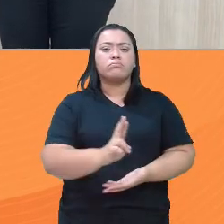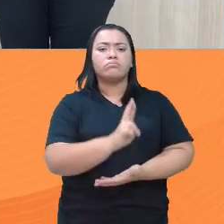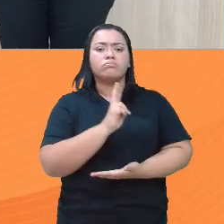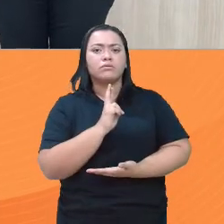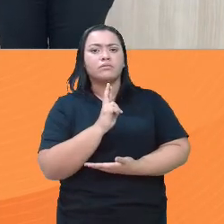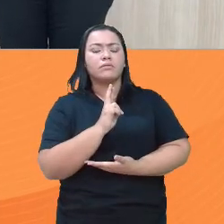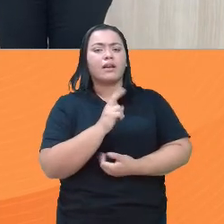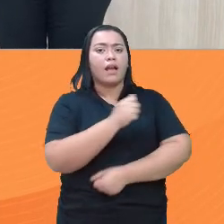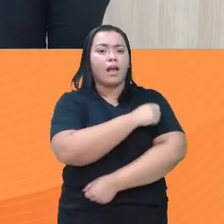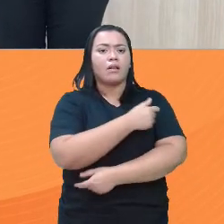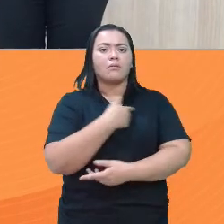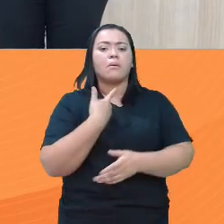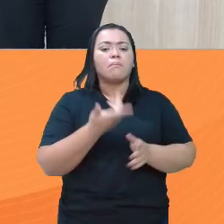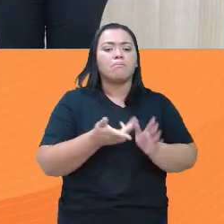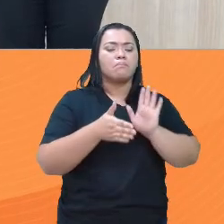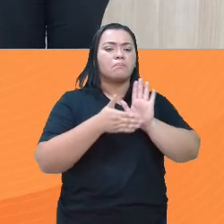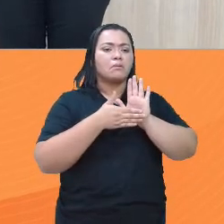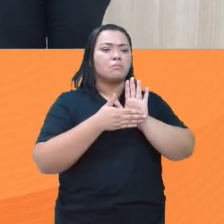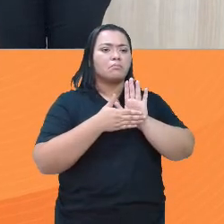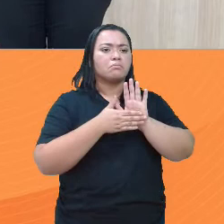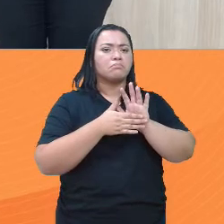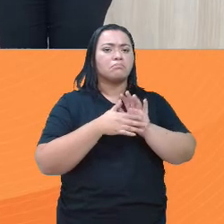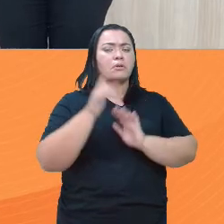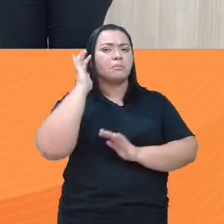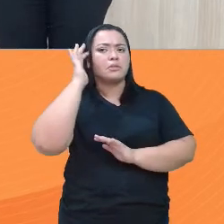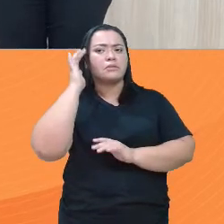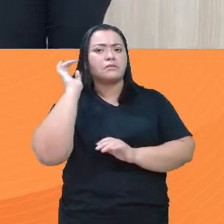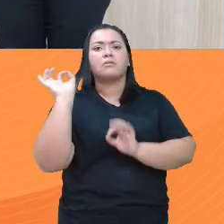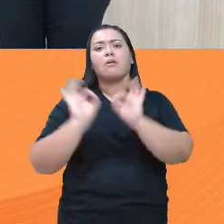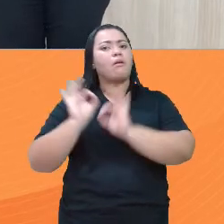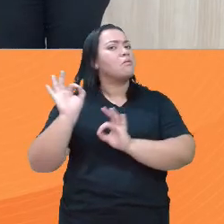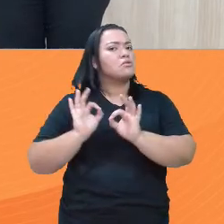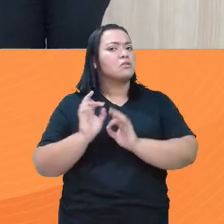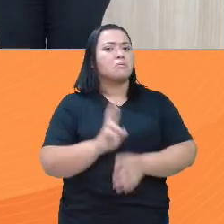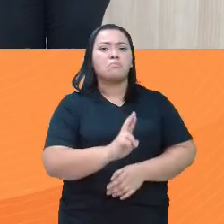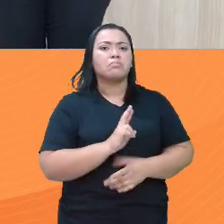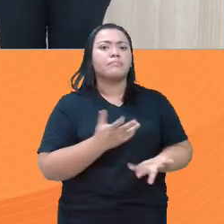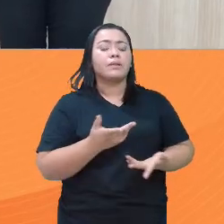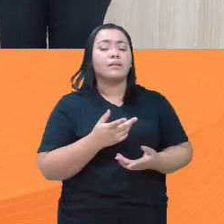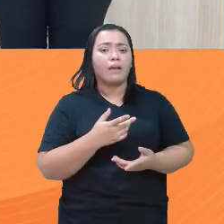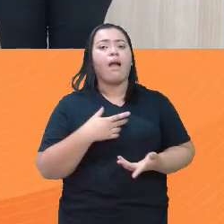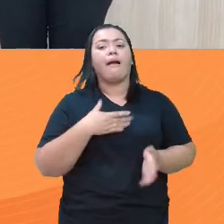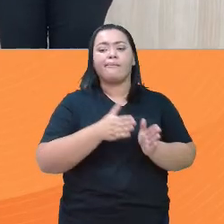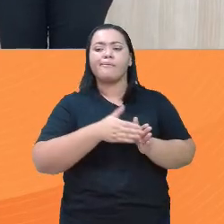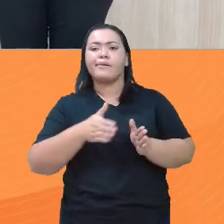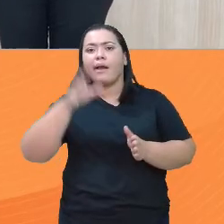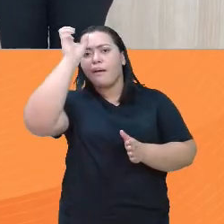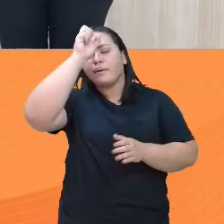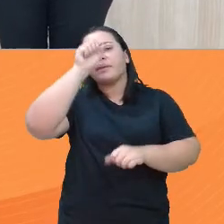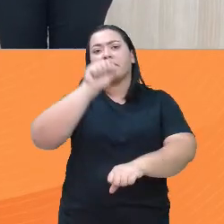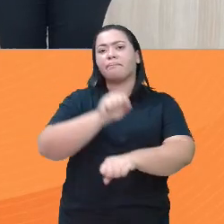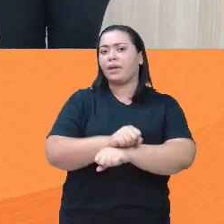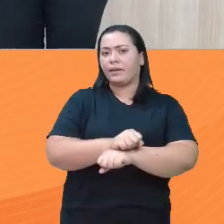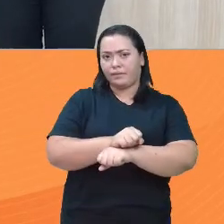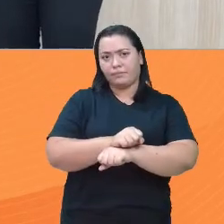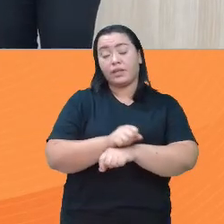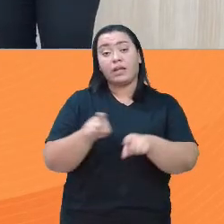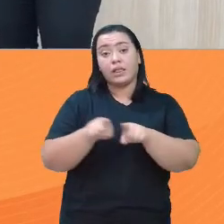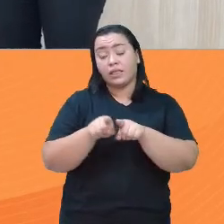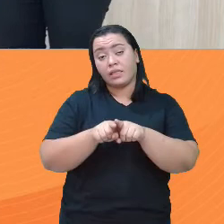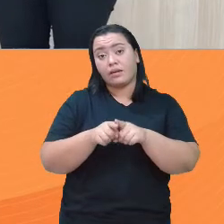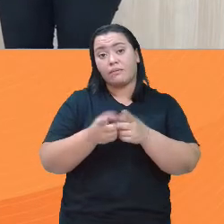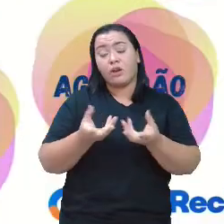partir das propostas que você imaginou, e isso gera uma certa estagnação no processo de aprendizagem, no processo de